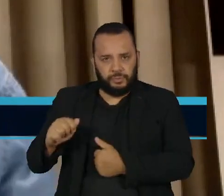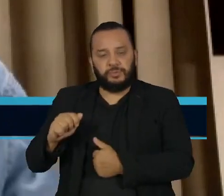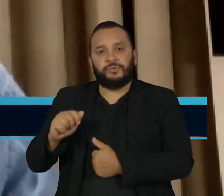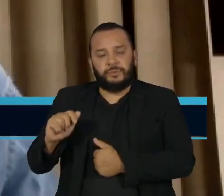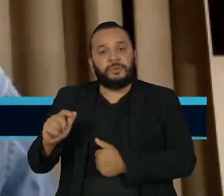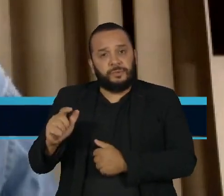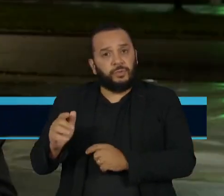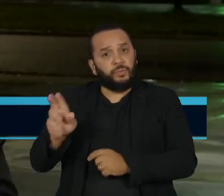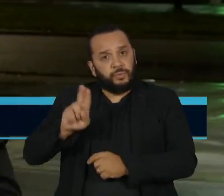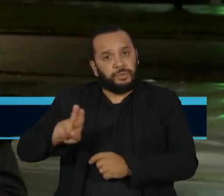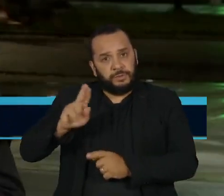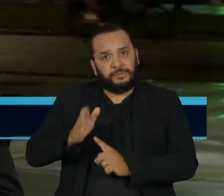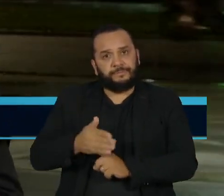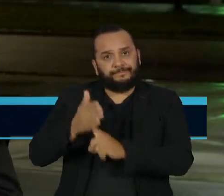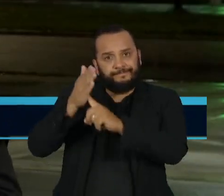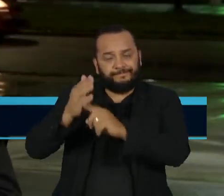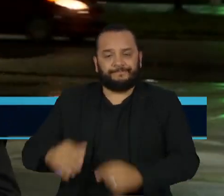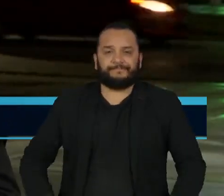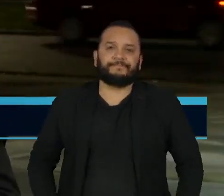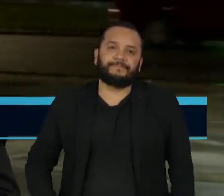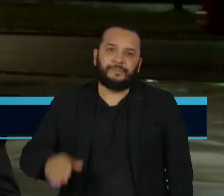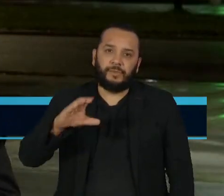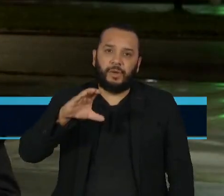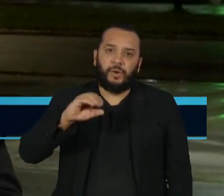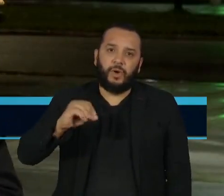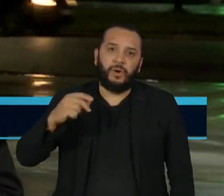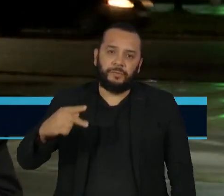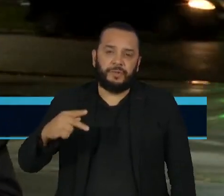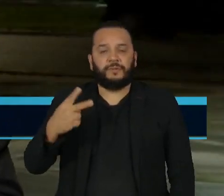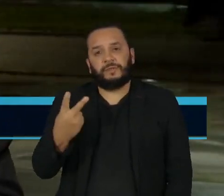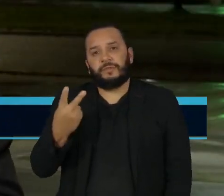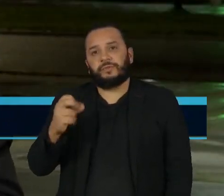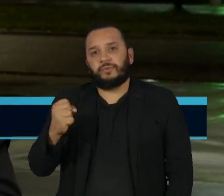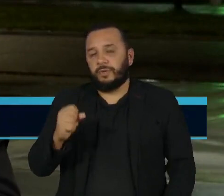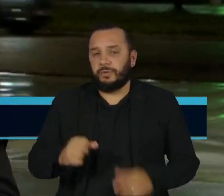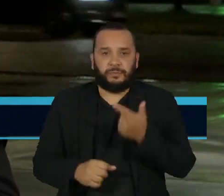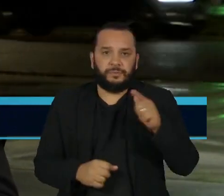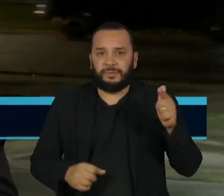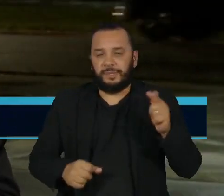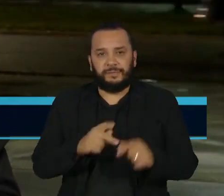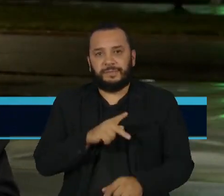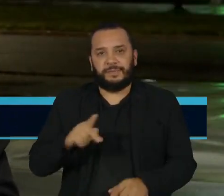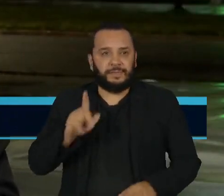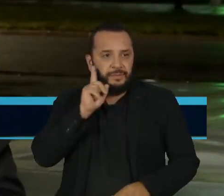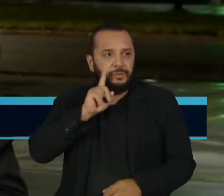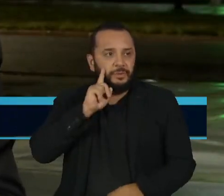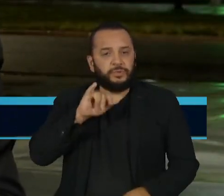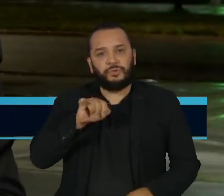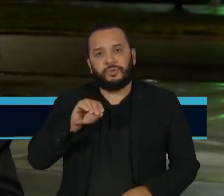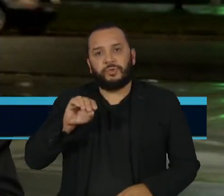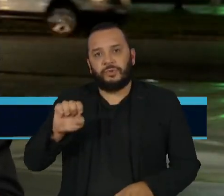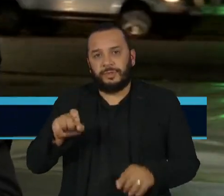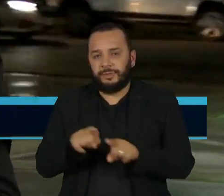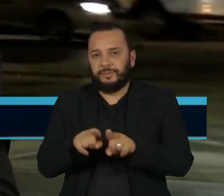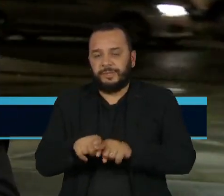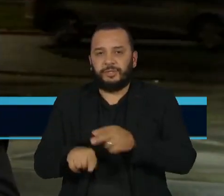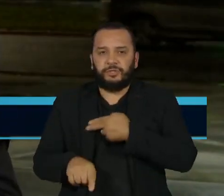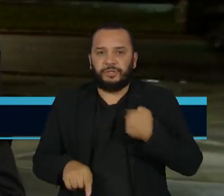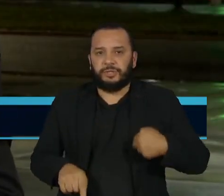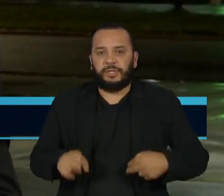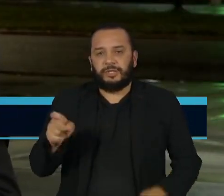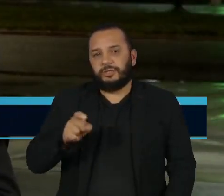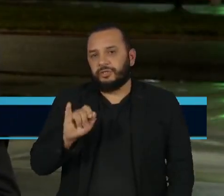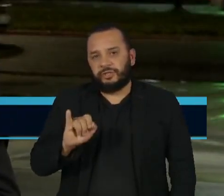avanço de tecnologias. A COP28 não contará com os presidentes dos Estados Unidos, Joe Biden, e da China, Xi